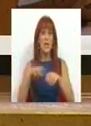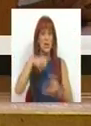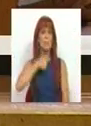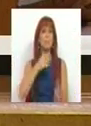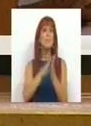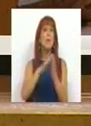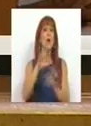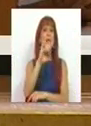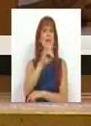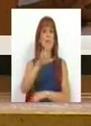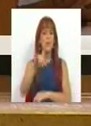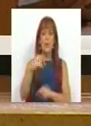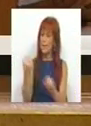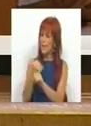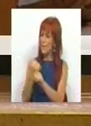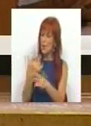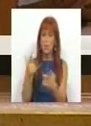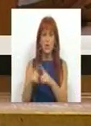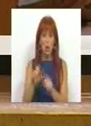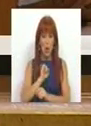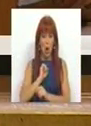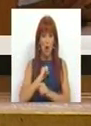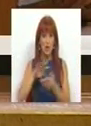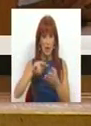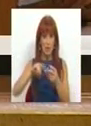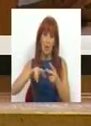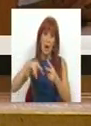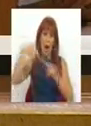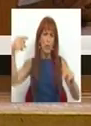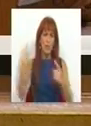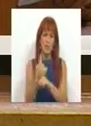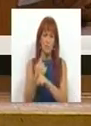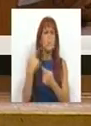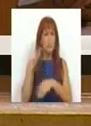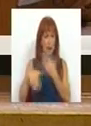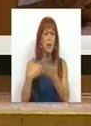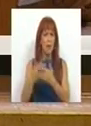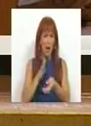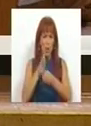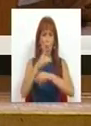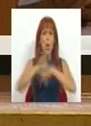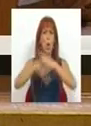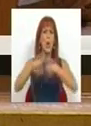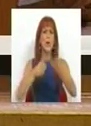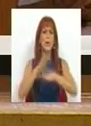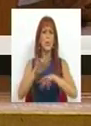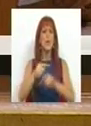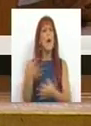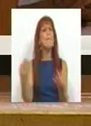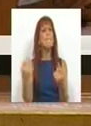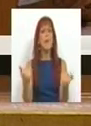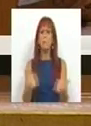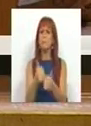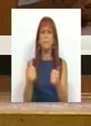paróquias civis. Trabalho que os nossos autarcas têm sabido dar continuidade com